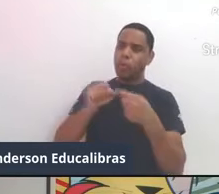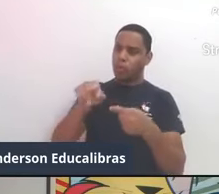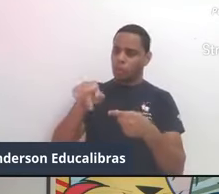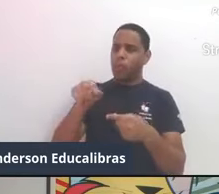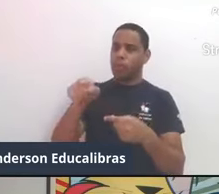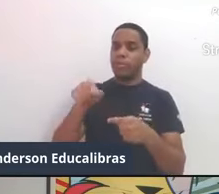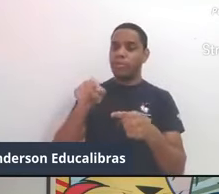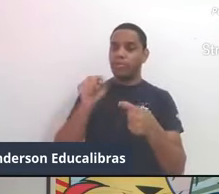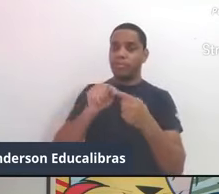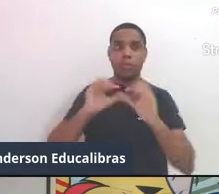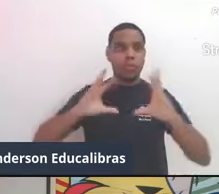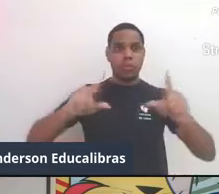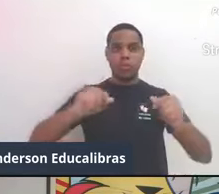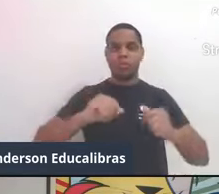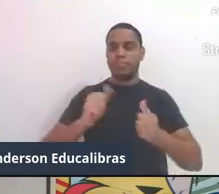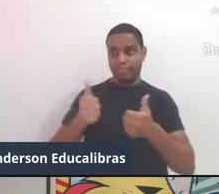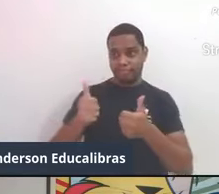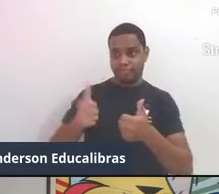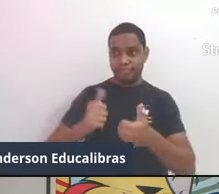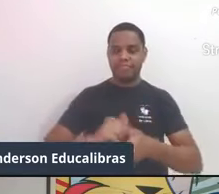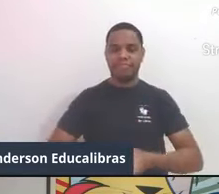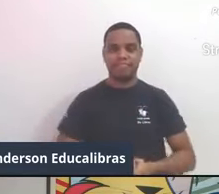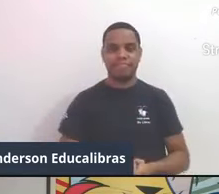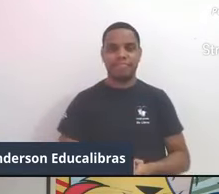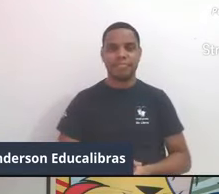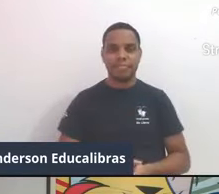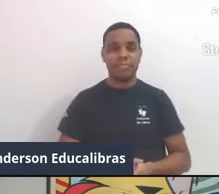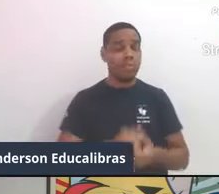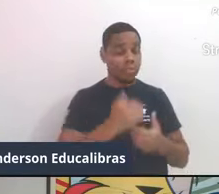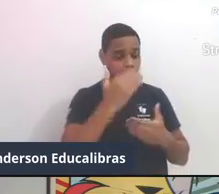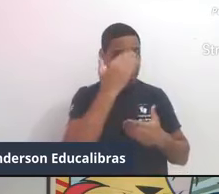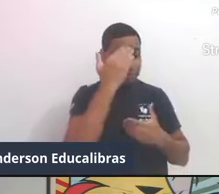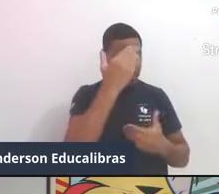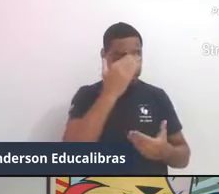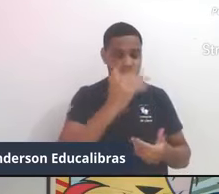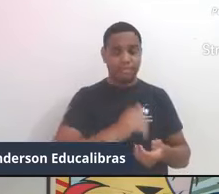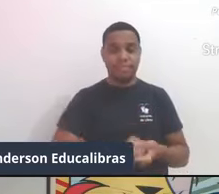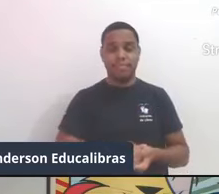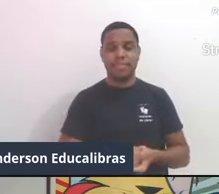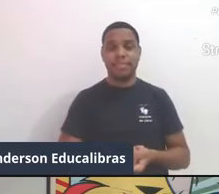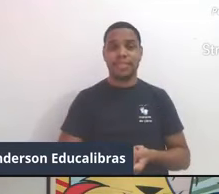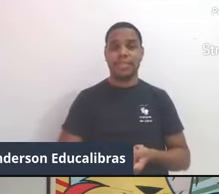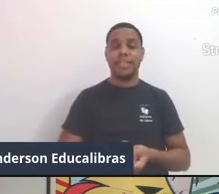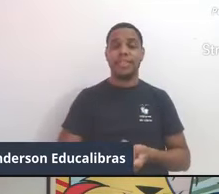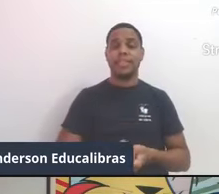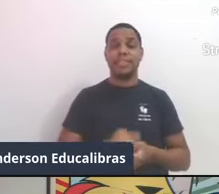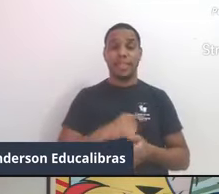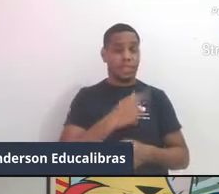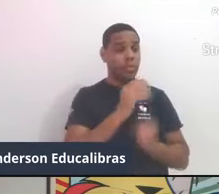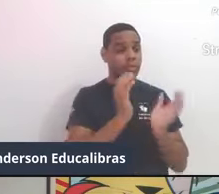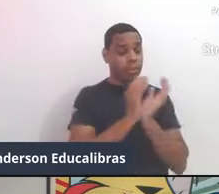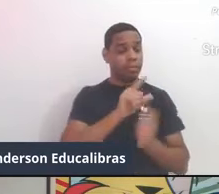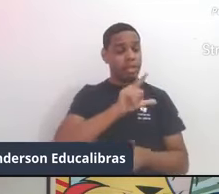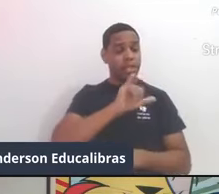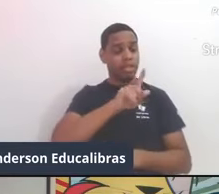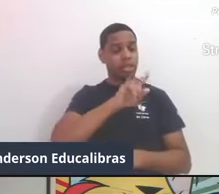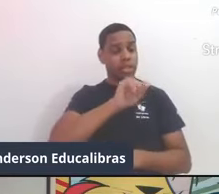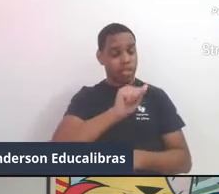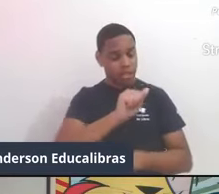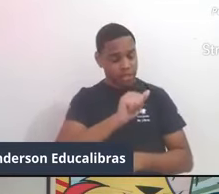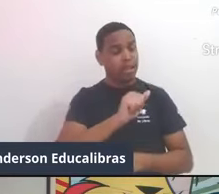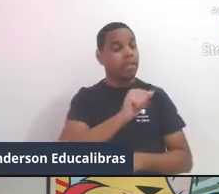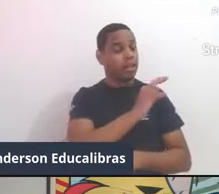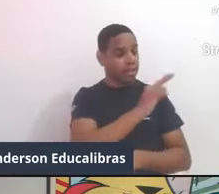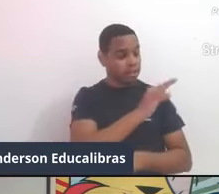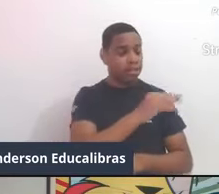ponto, para todo mundo, tá bom? Muito obrigado, a Lígia Zamoro, né? Sua equipe está com a gente A Lígia